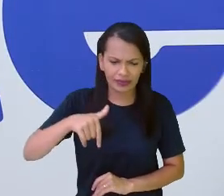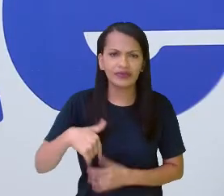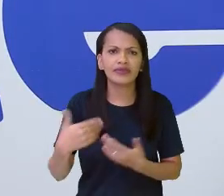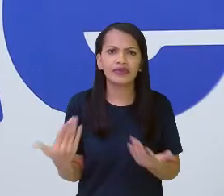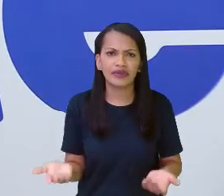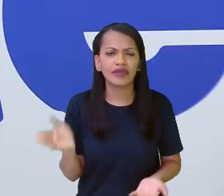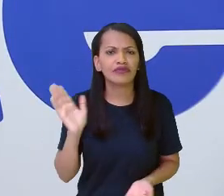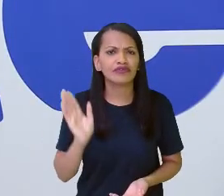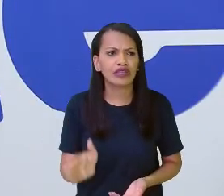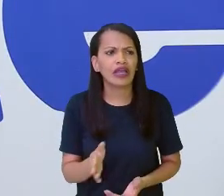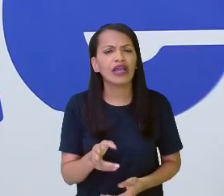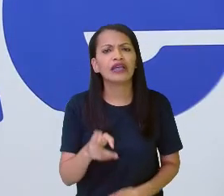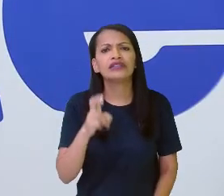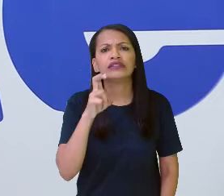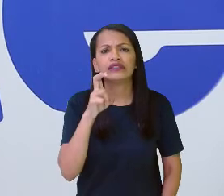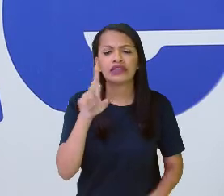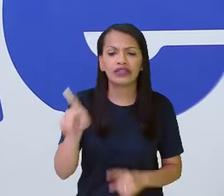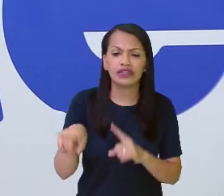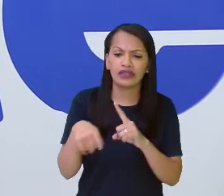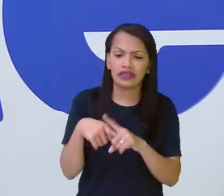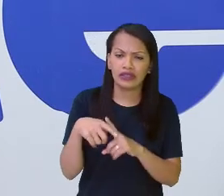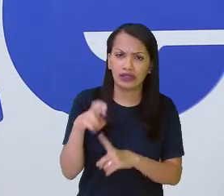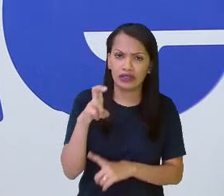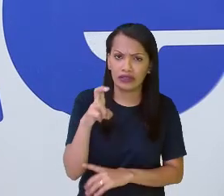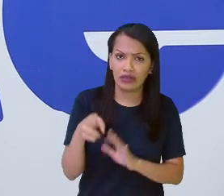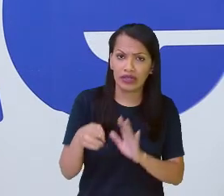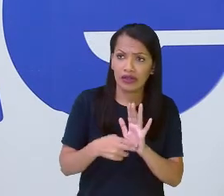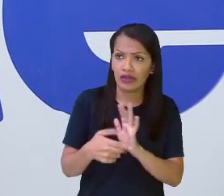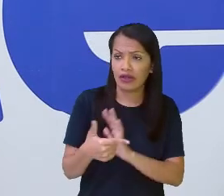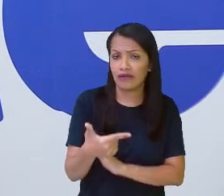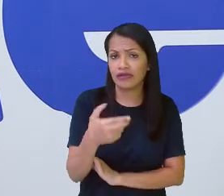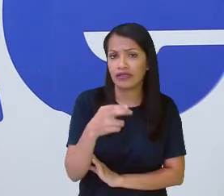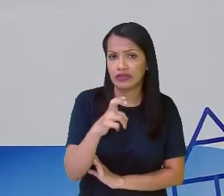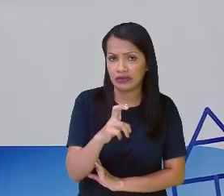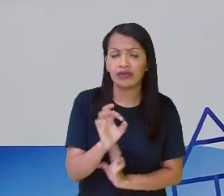desenrolado. Ele já colocou assim, ó, 5 vezes 5 igual 25.